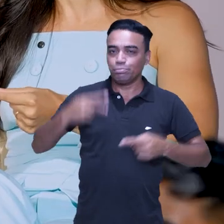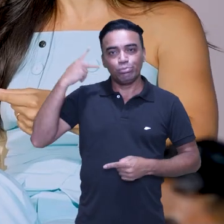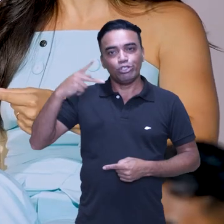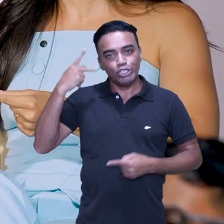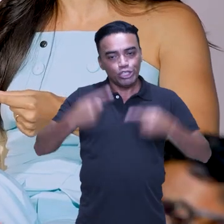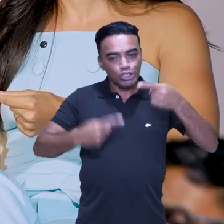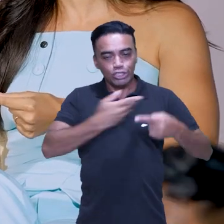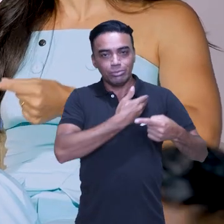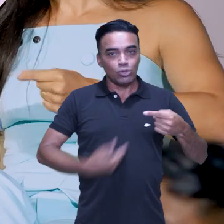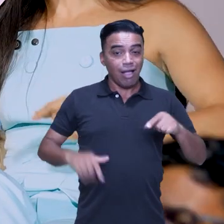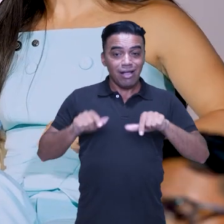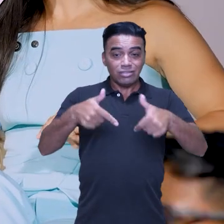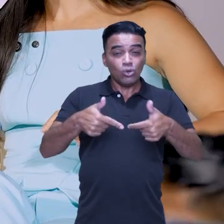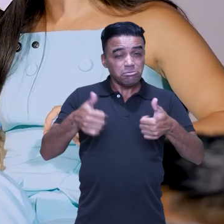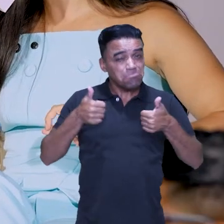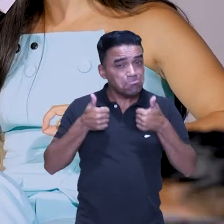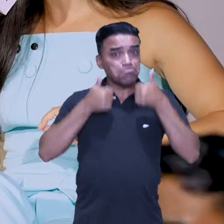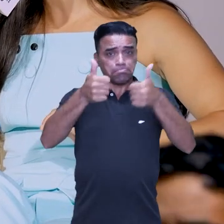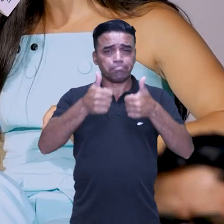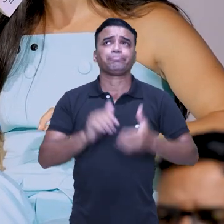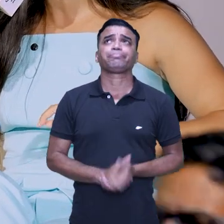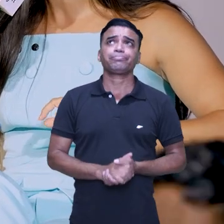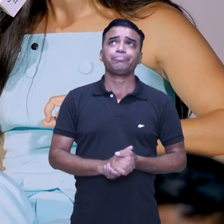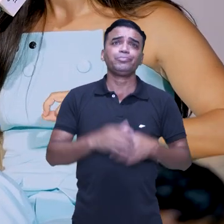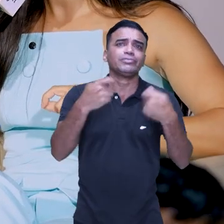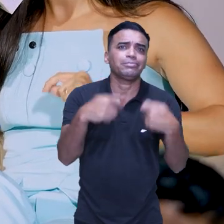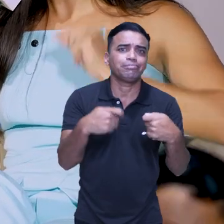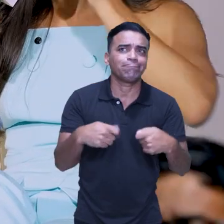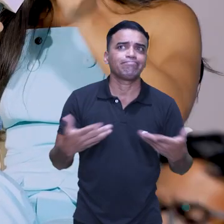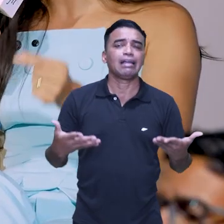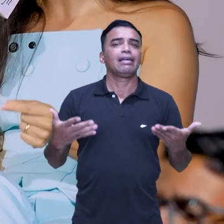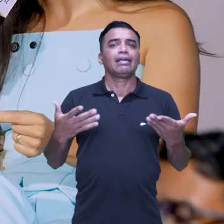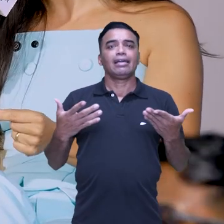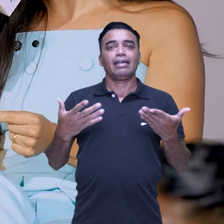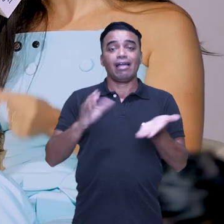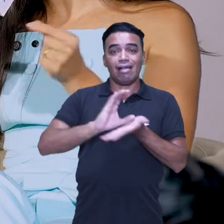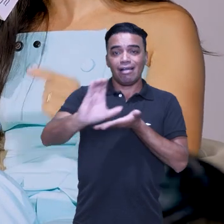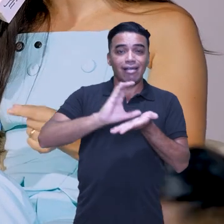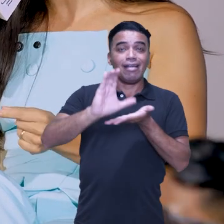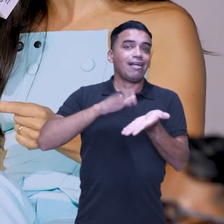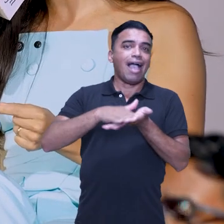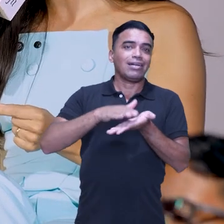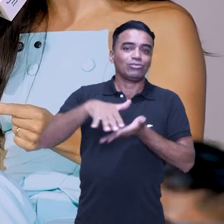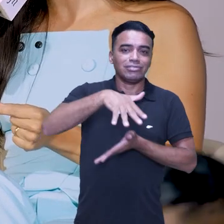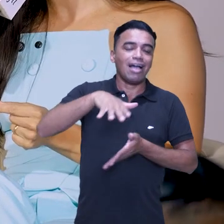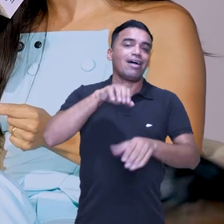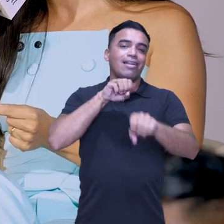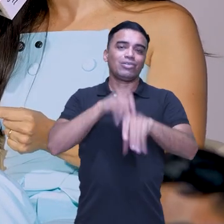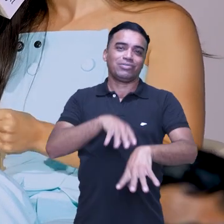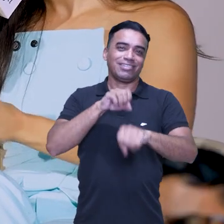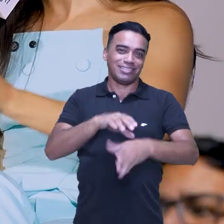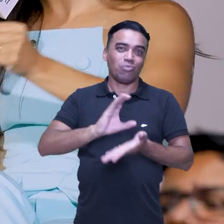de ações afirmativas, nós precisamos de investimento em educação, muito investimento em